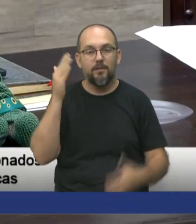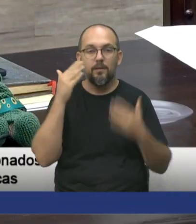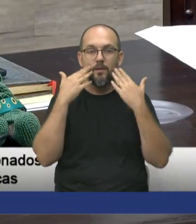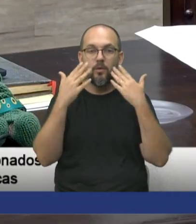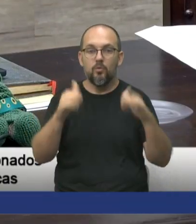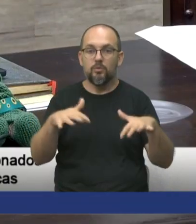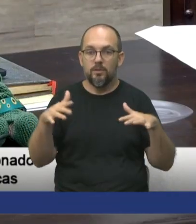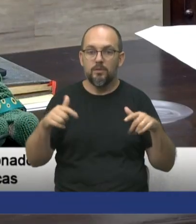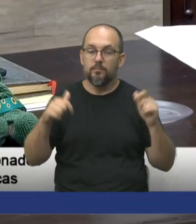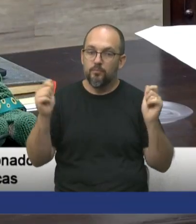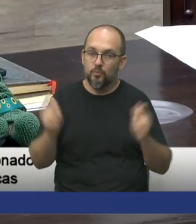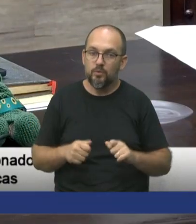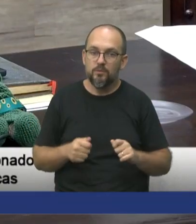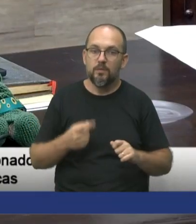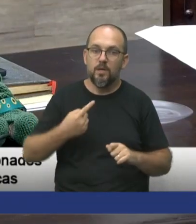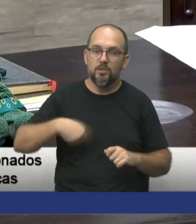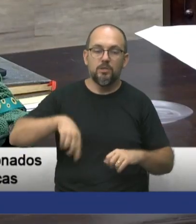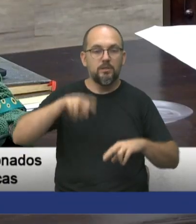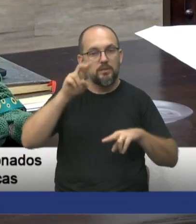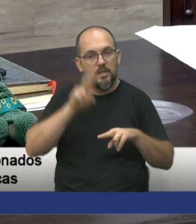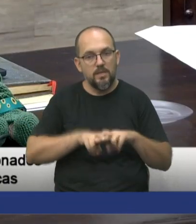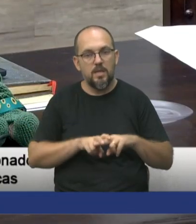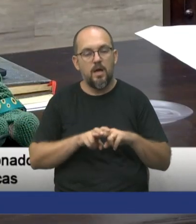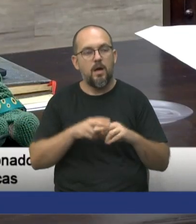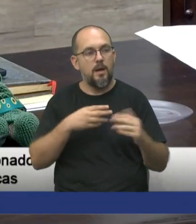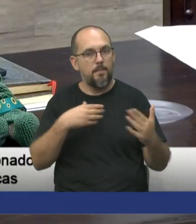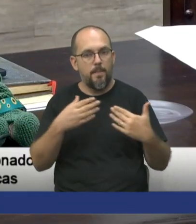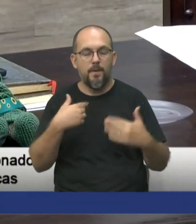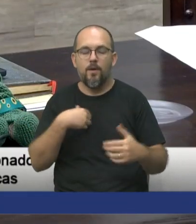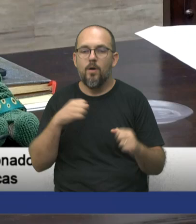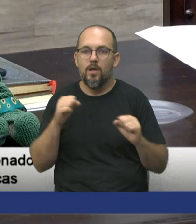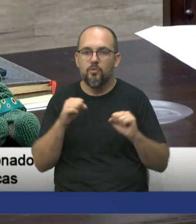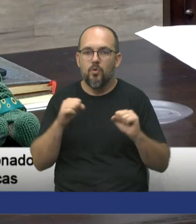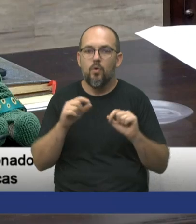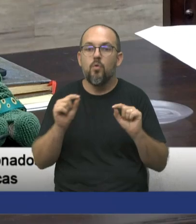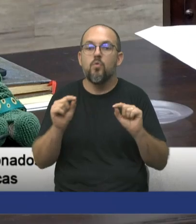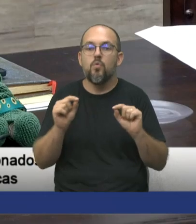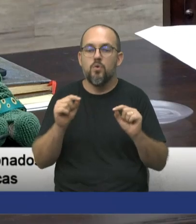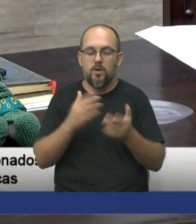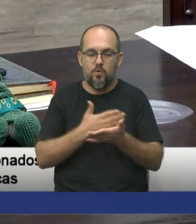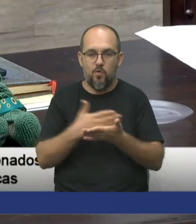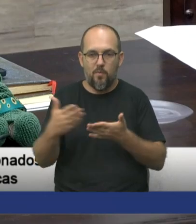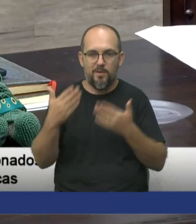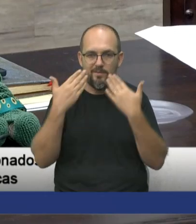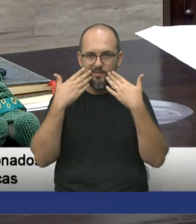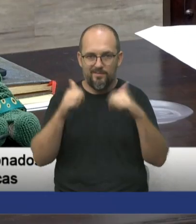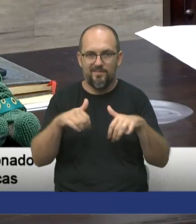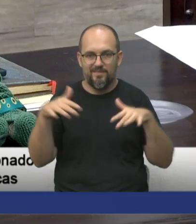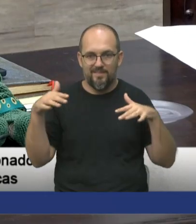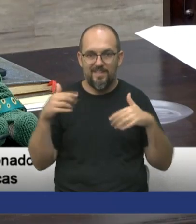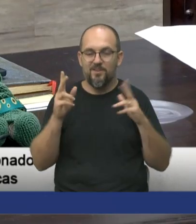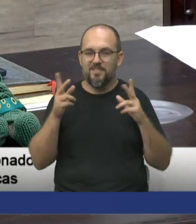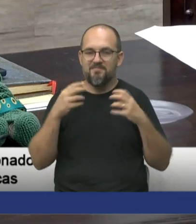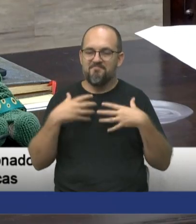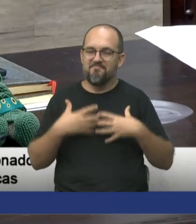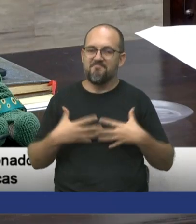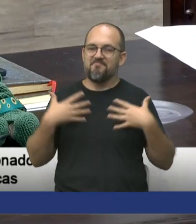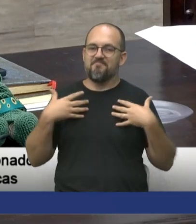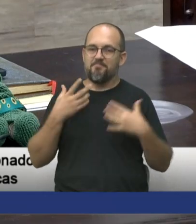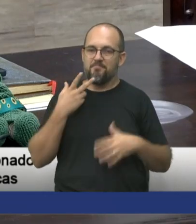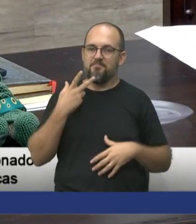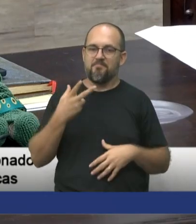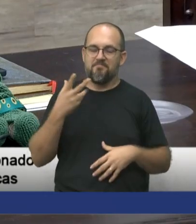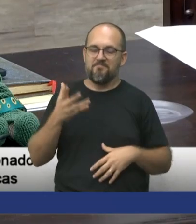essa possibilidade da gente sentar. Eu adoro quando nós começamos a audiência pública, eu encho a boca para falar, porque é isso